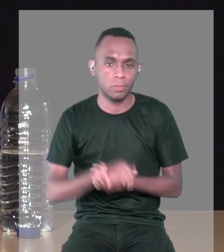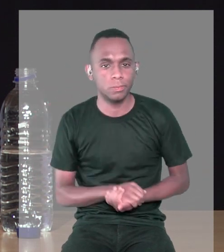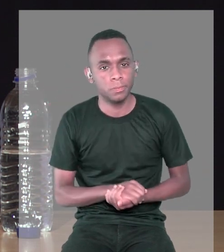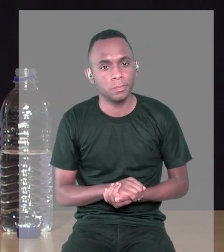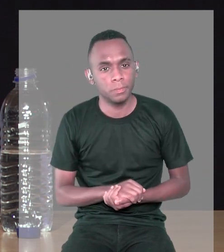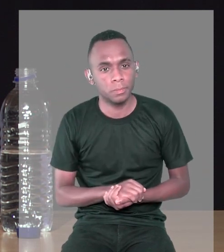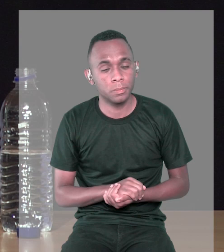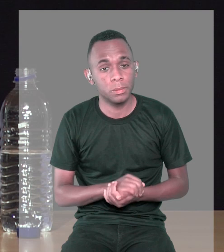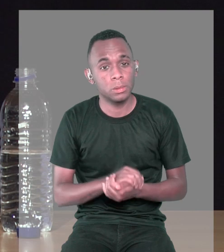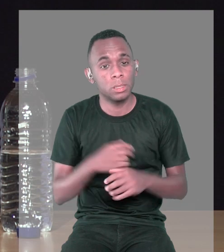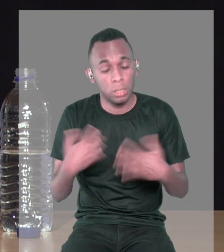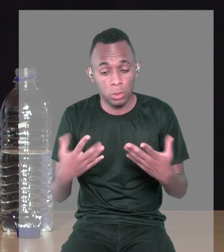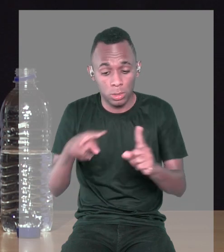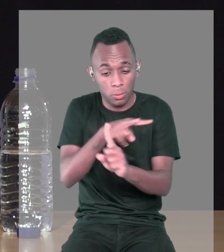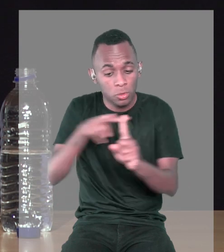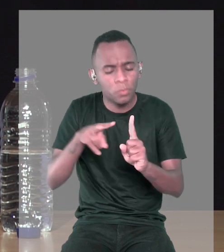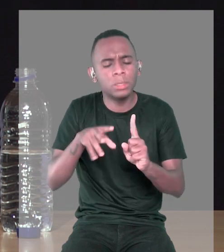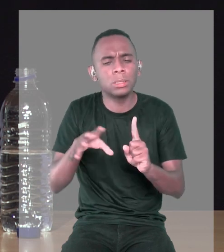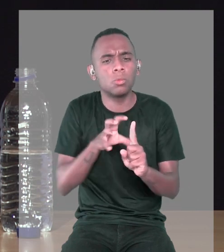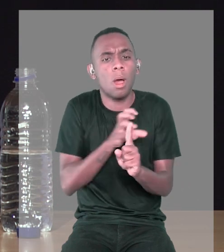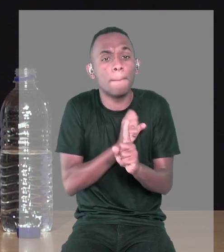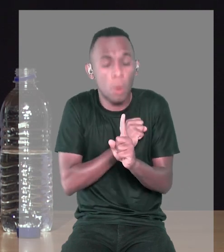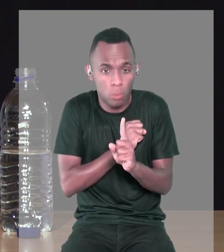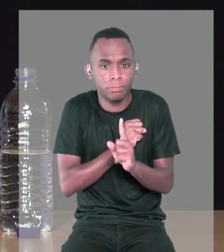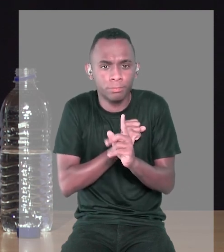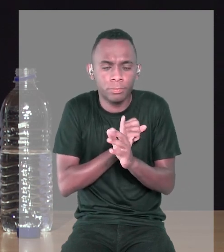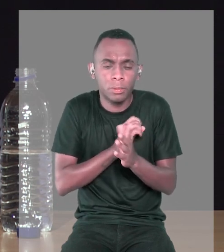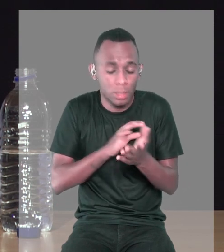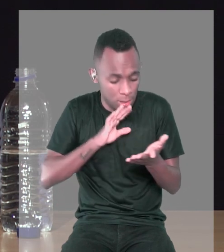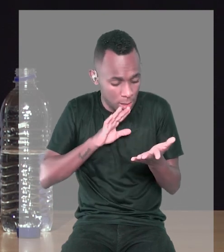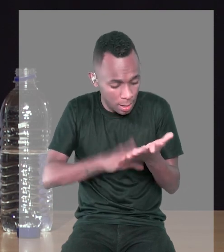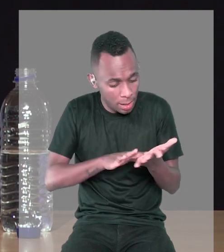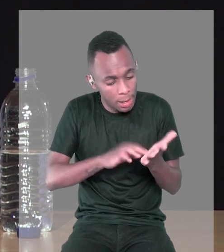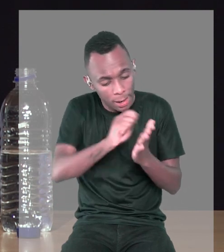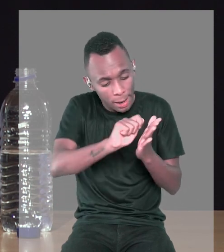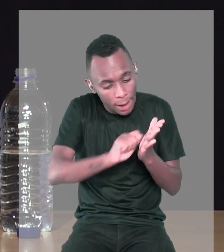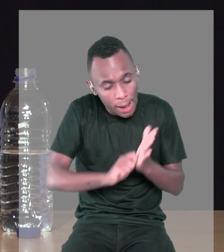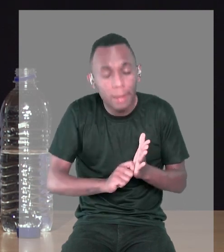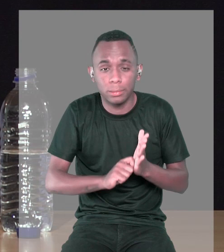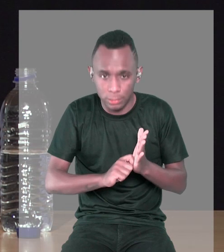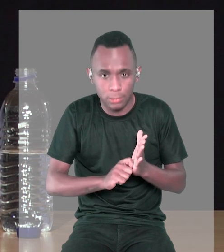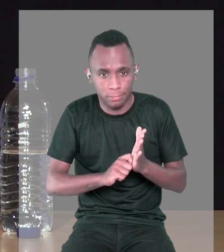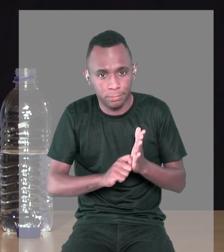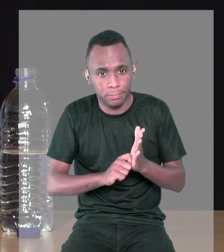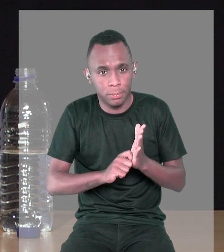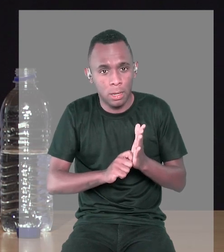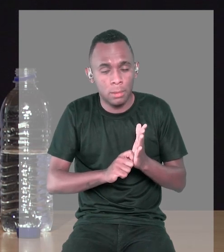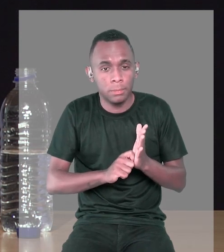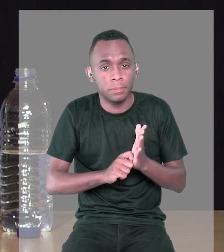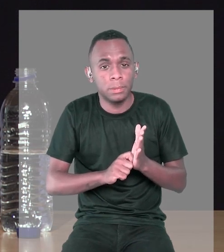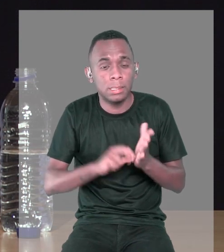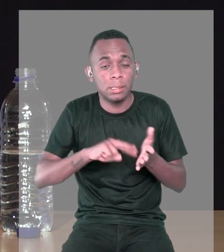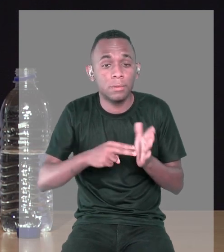mundo. Essa perspectiva sobre o amor, que surge na carta de André Adorin,